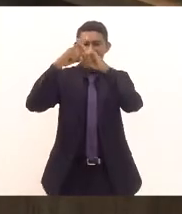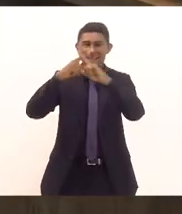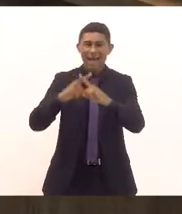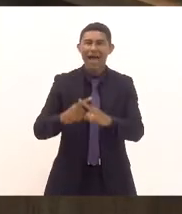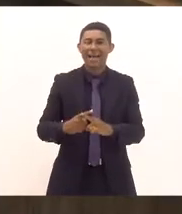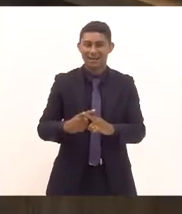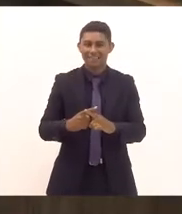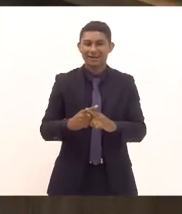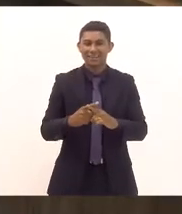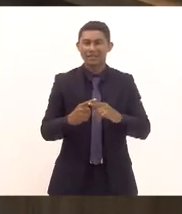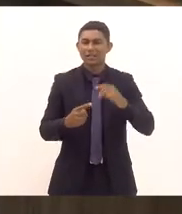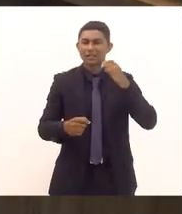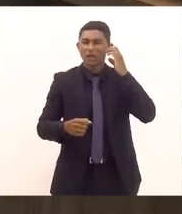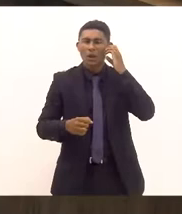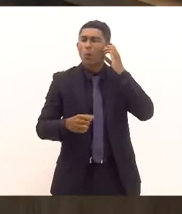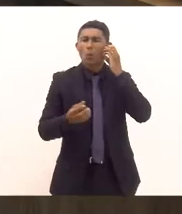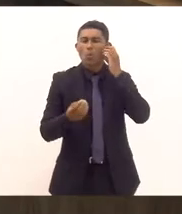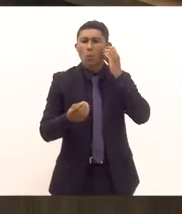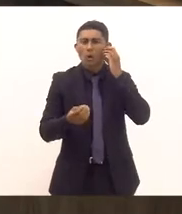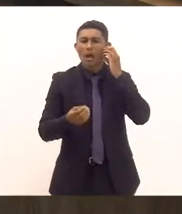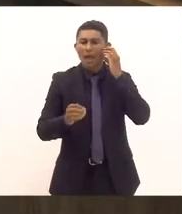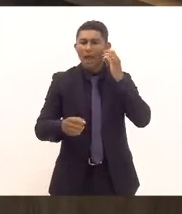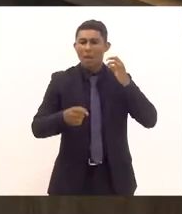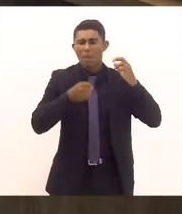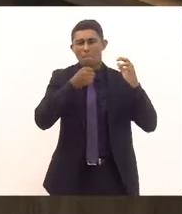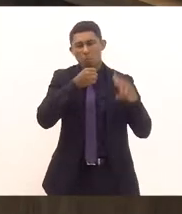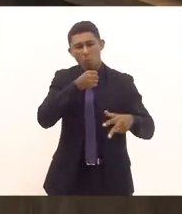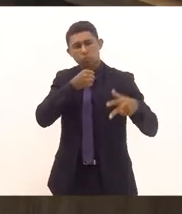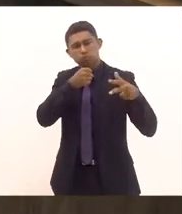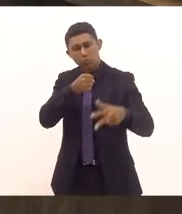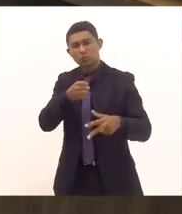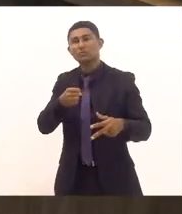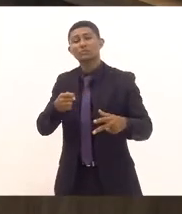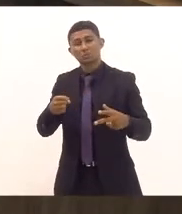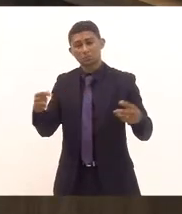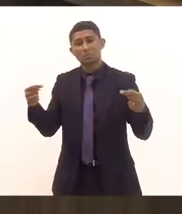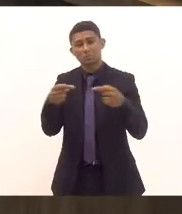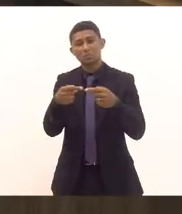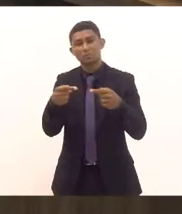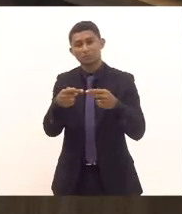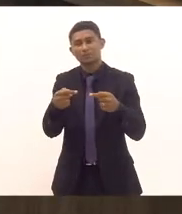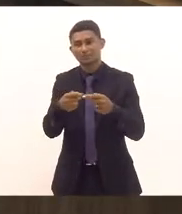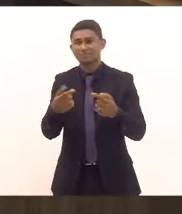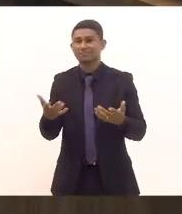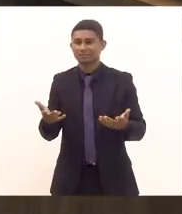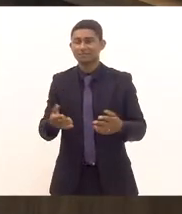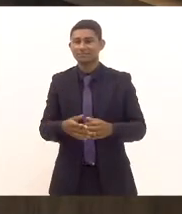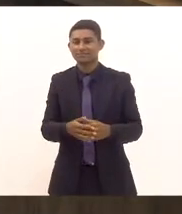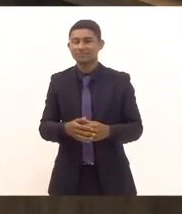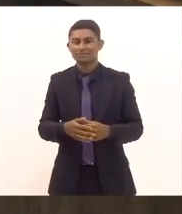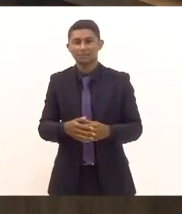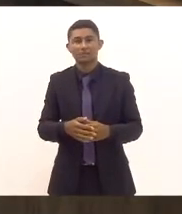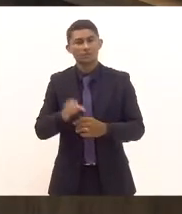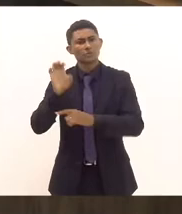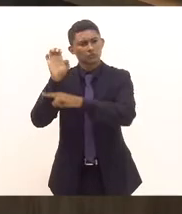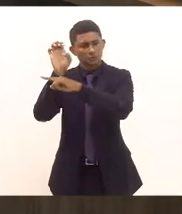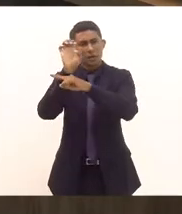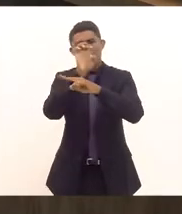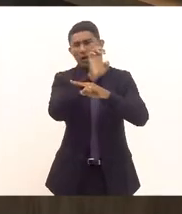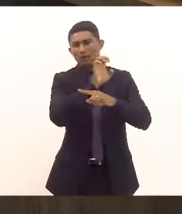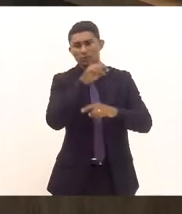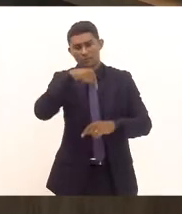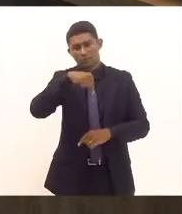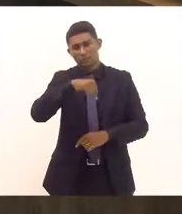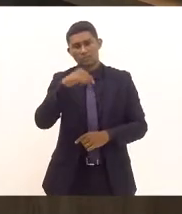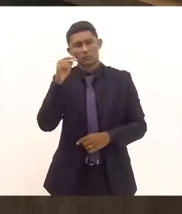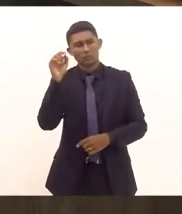é estruturada do movimento hip hop que aquilo que acontece por todo o estado é para